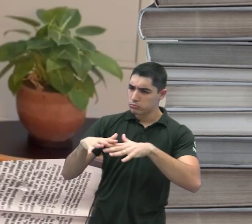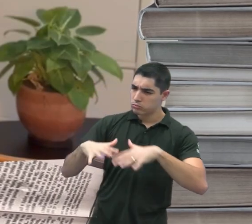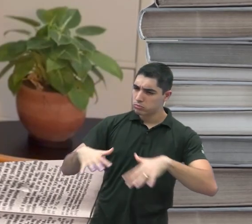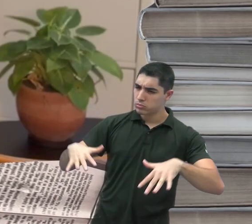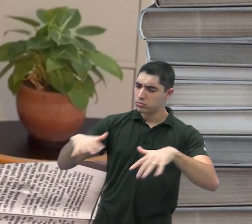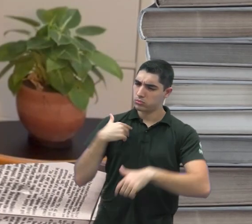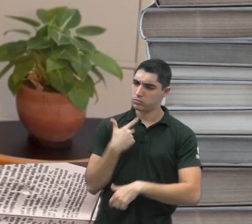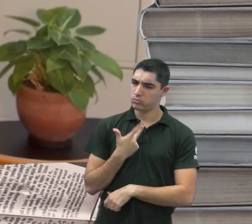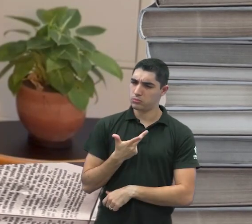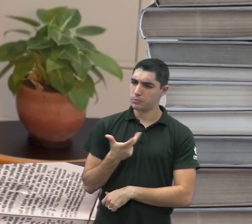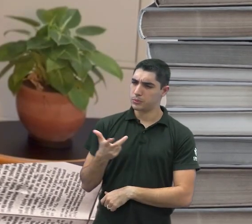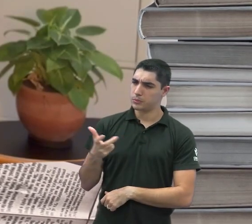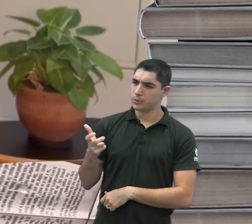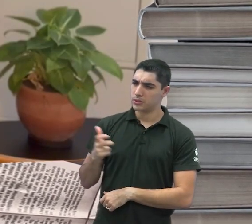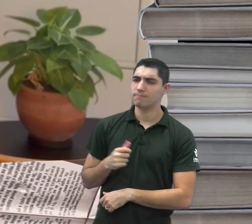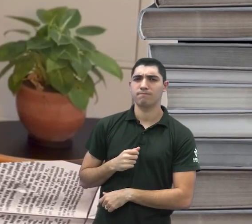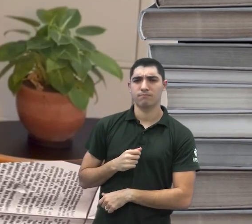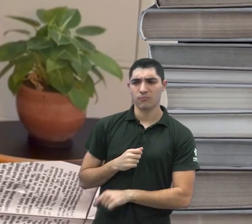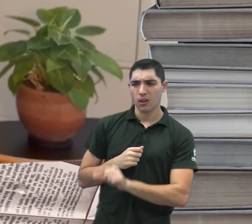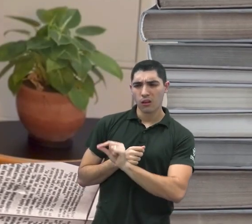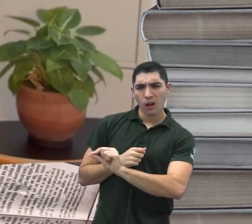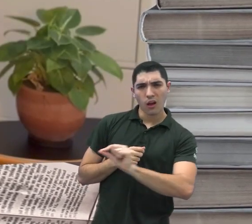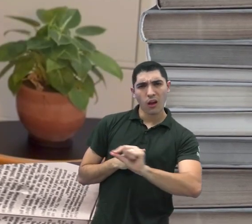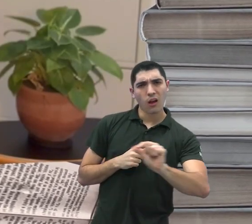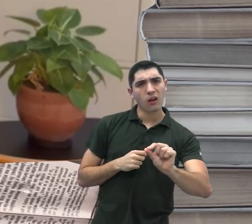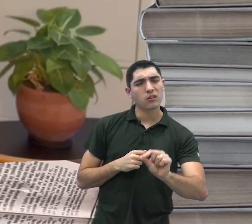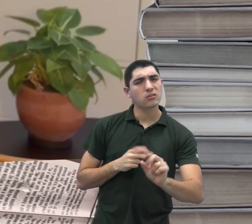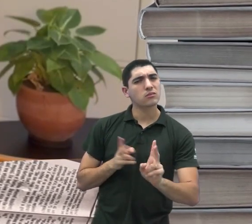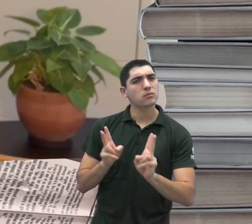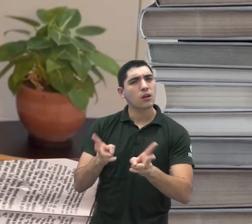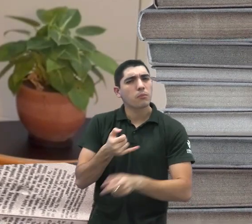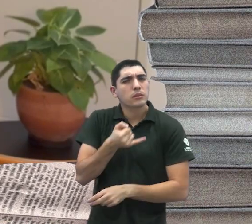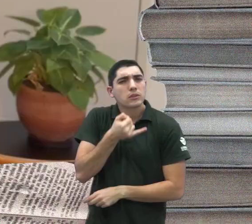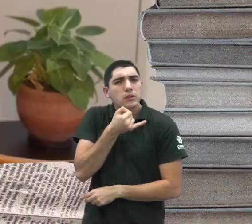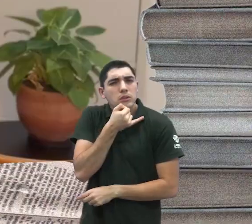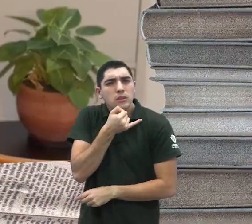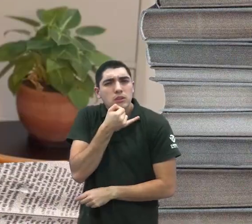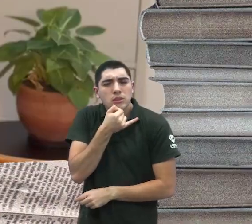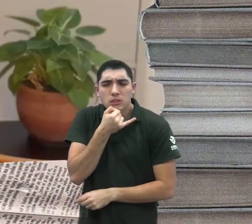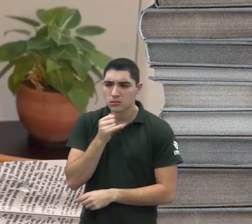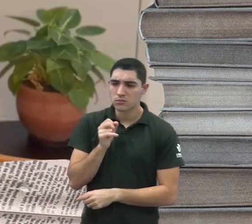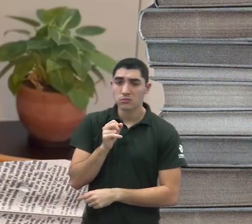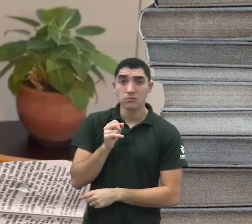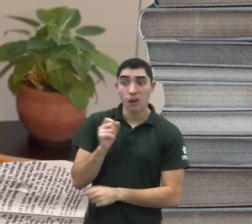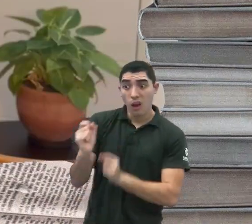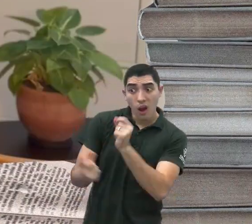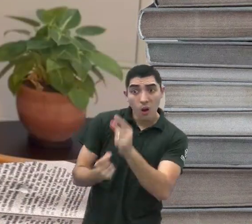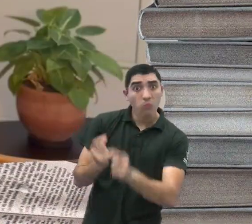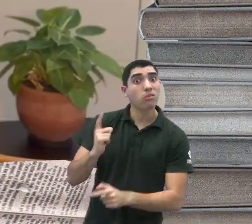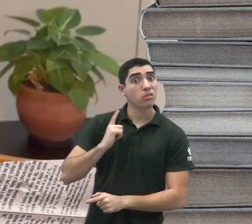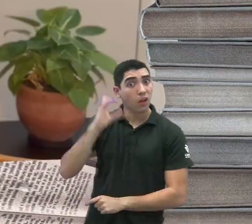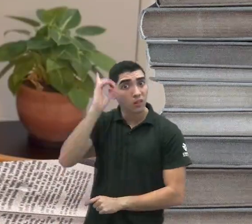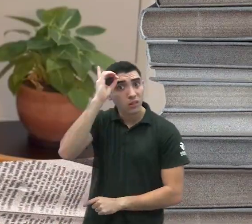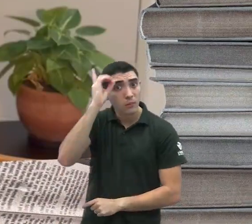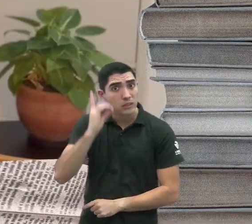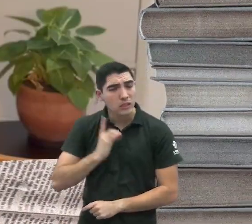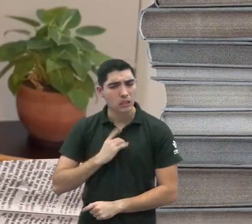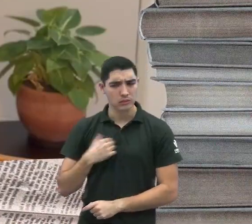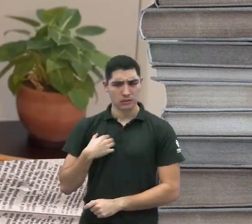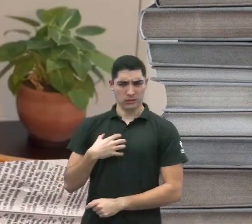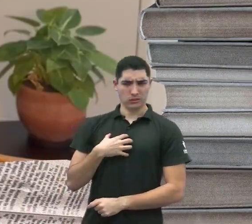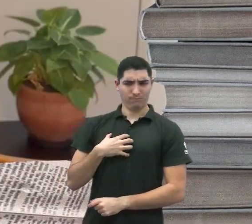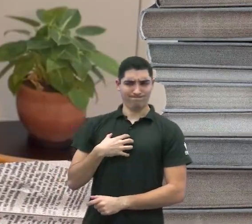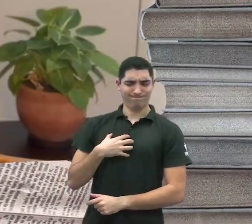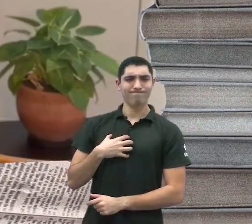percebi que as crianças estavam tristes, né? Algumas com depressão, e percebi